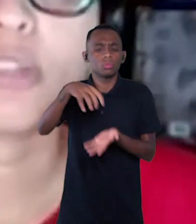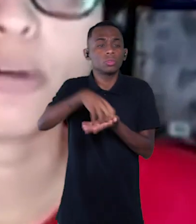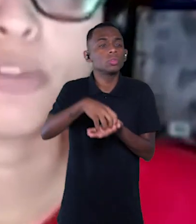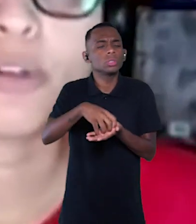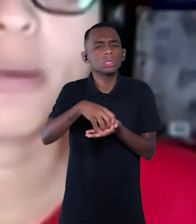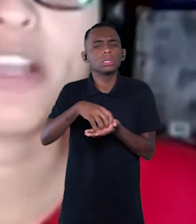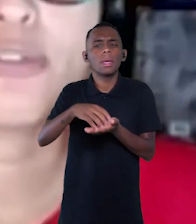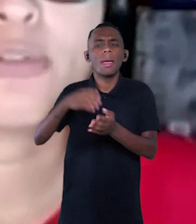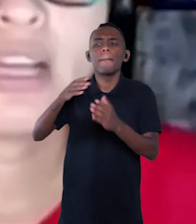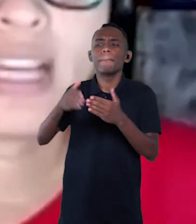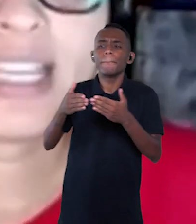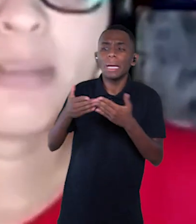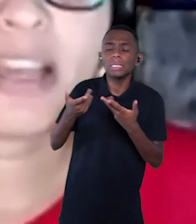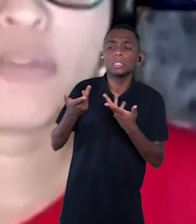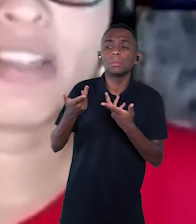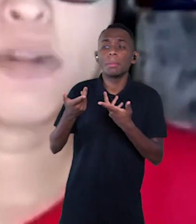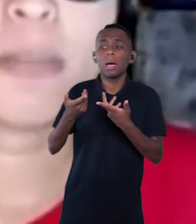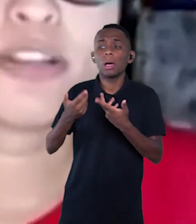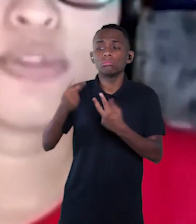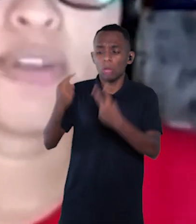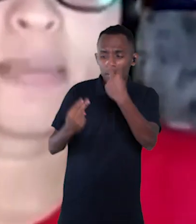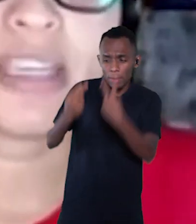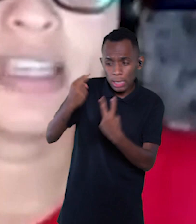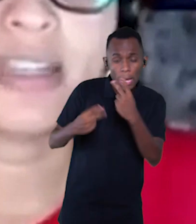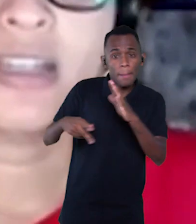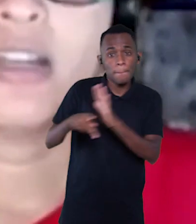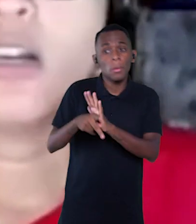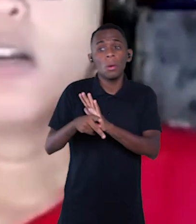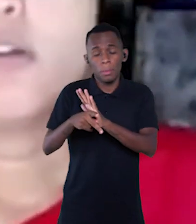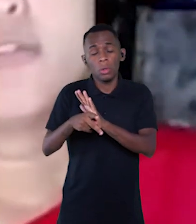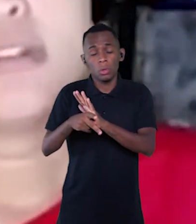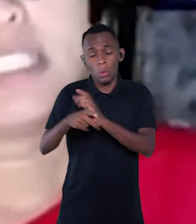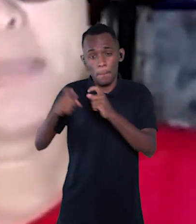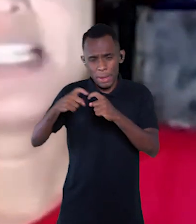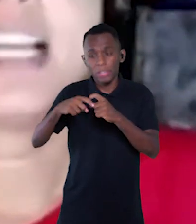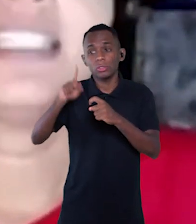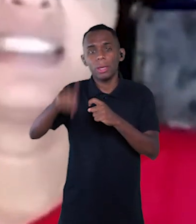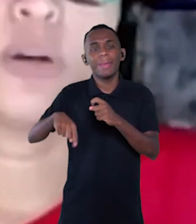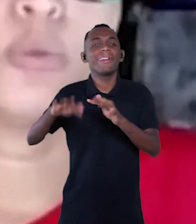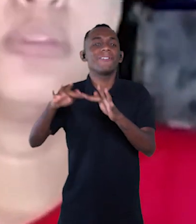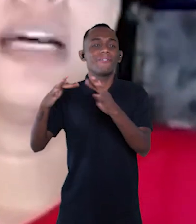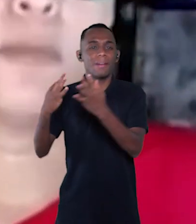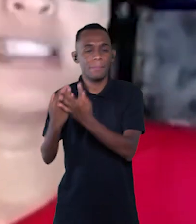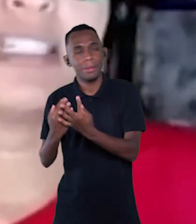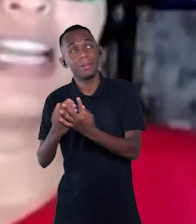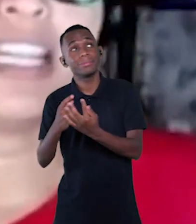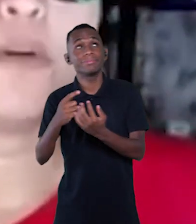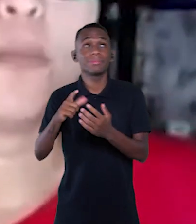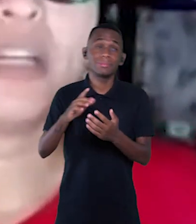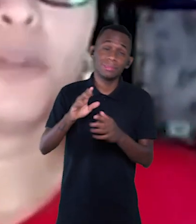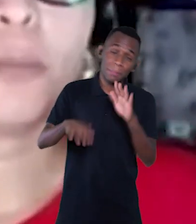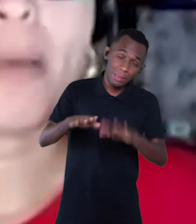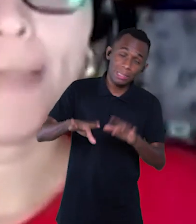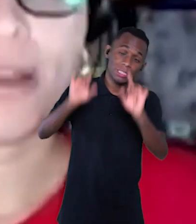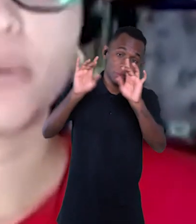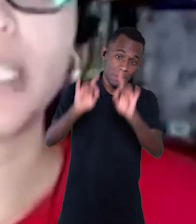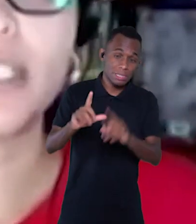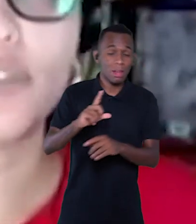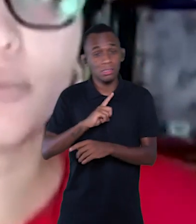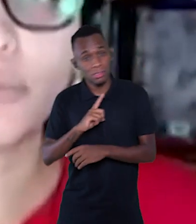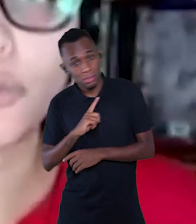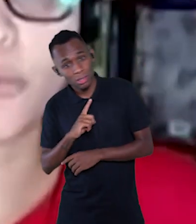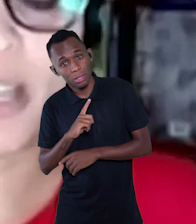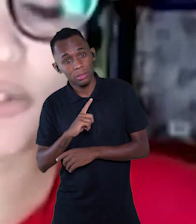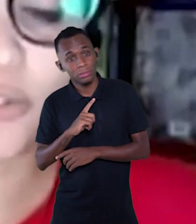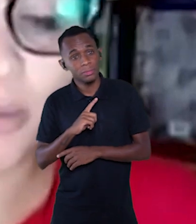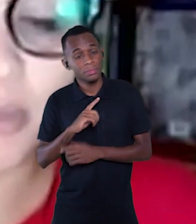para se consultar com o seu médico, esse médico vai ser um médico de família, especialista ou não, mas ele está ali cumprindo um papel, né,